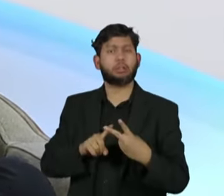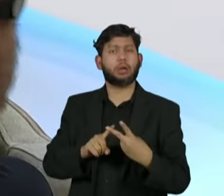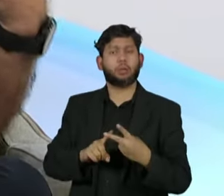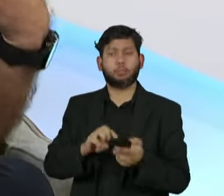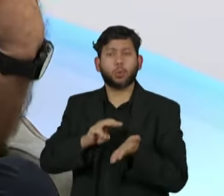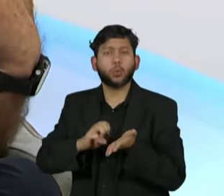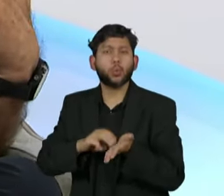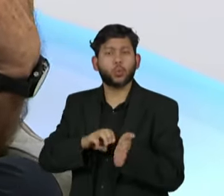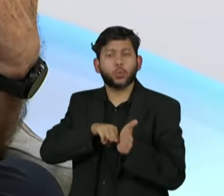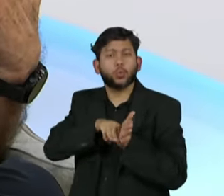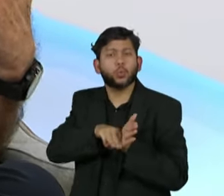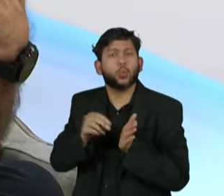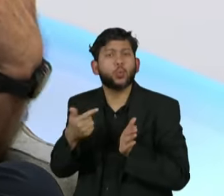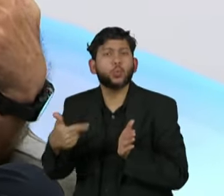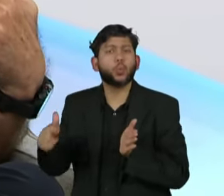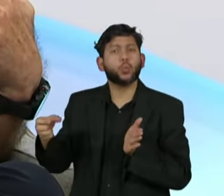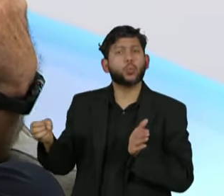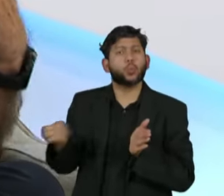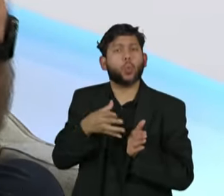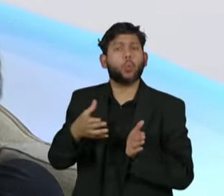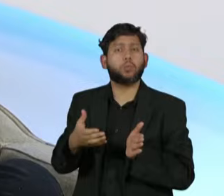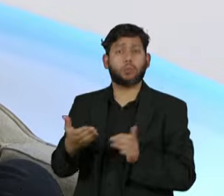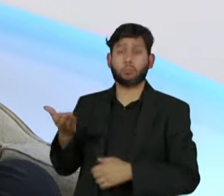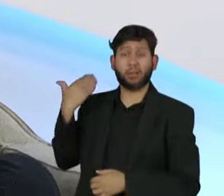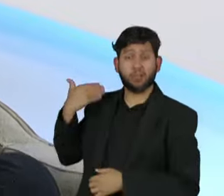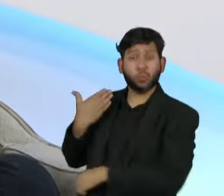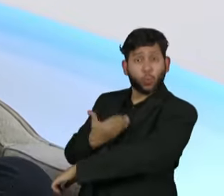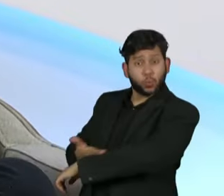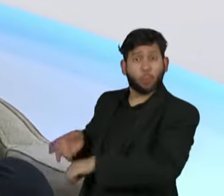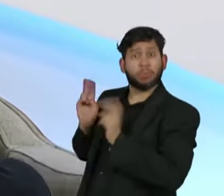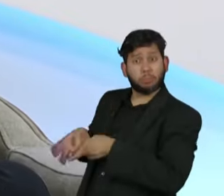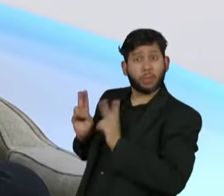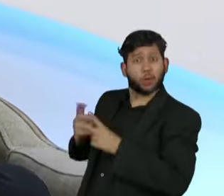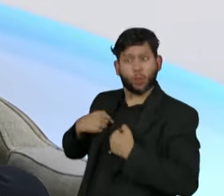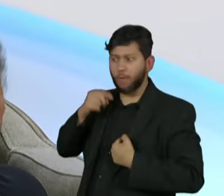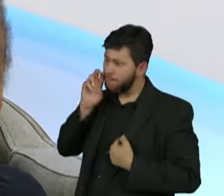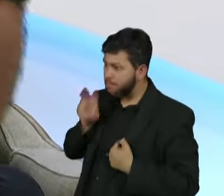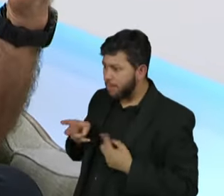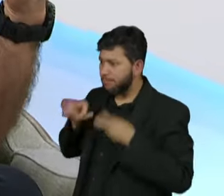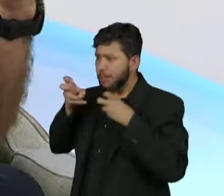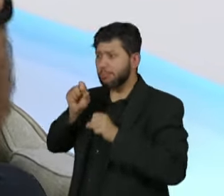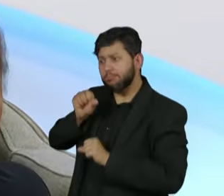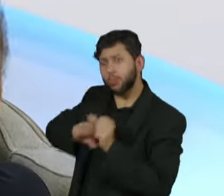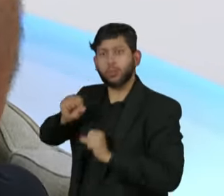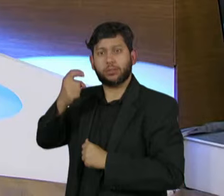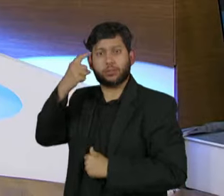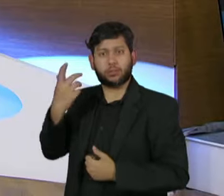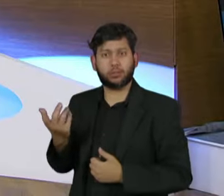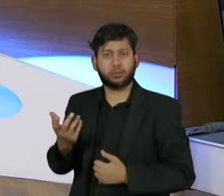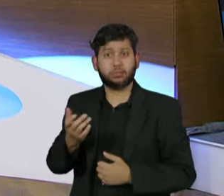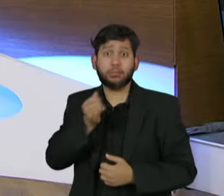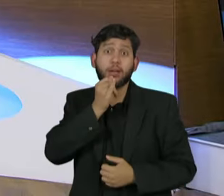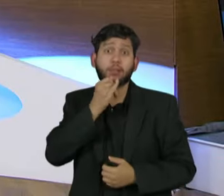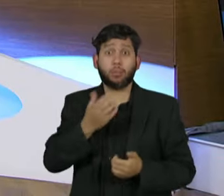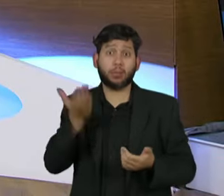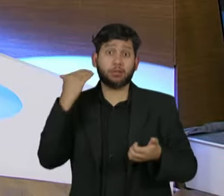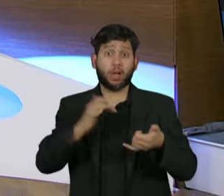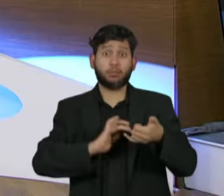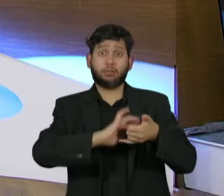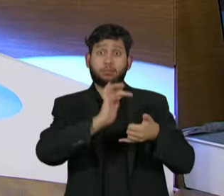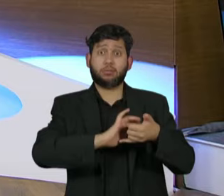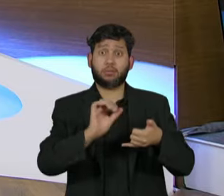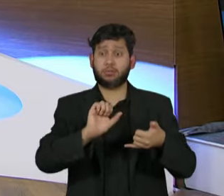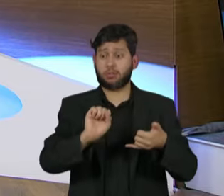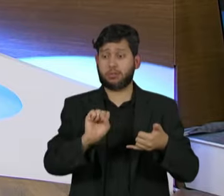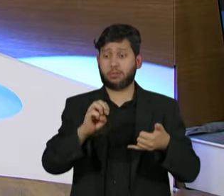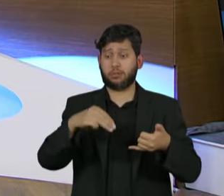fazer uma coisa que vem ser feito vem sendo feita muito tempo Como você criar um novo problema que nem existia smartphones não tinha ninguém